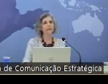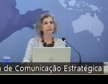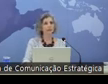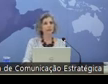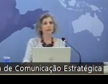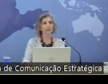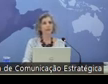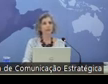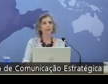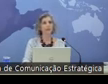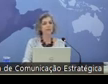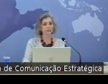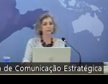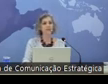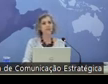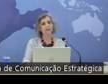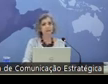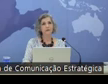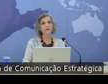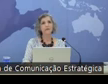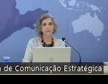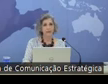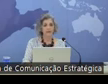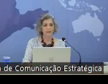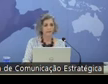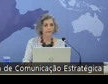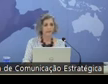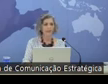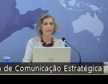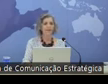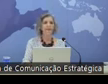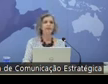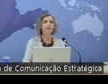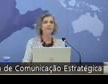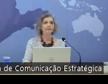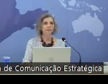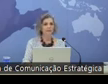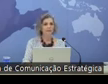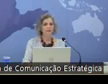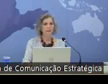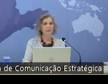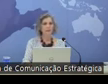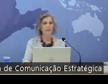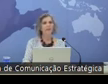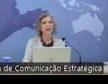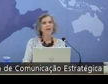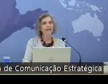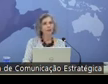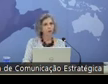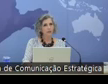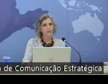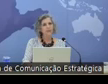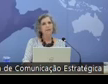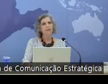saber o que aconteceu então é importante que todas as gestações sejam encerradas identificação da criança exposta